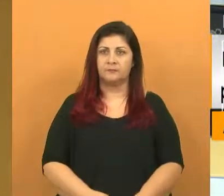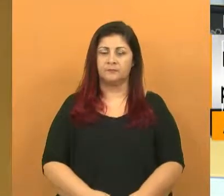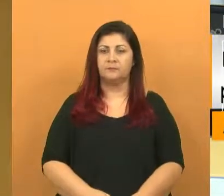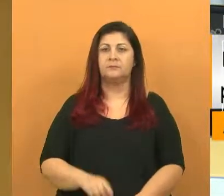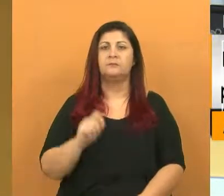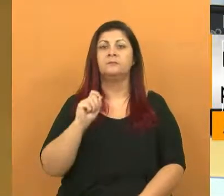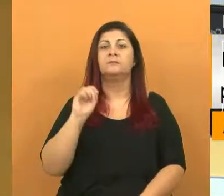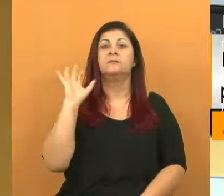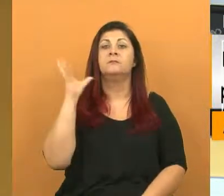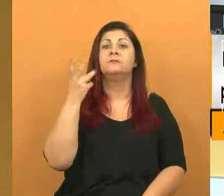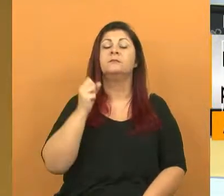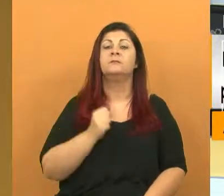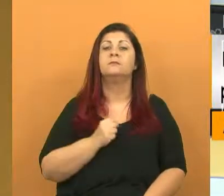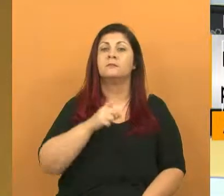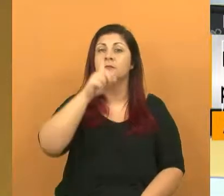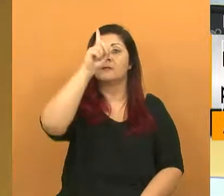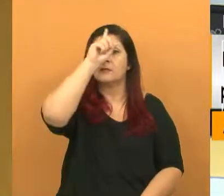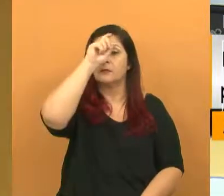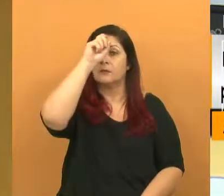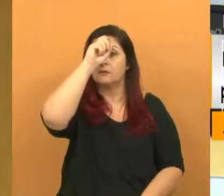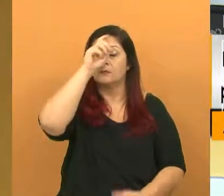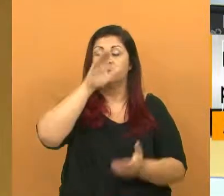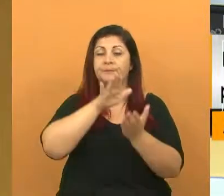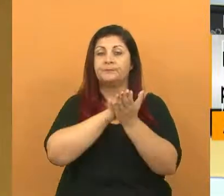está acontecendo na Santa Casa de Jacareí.